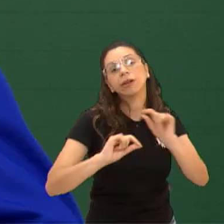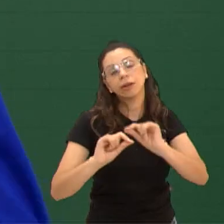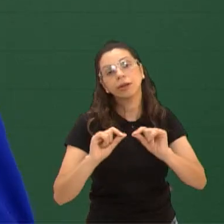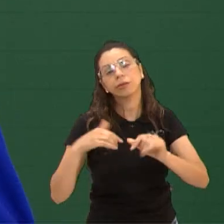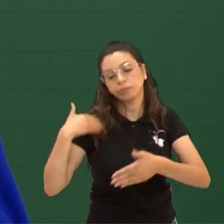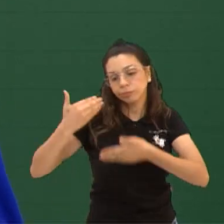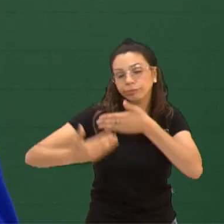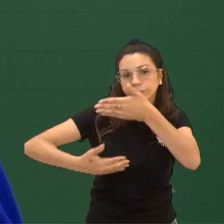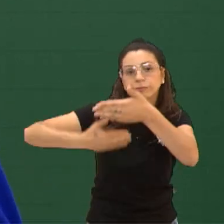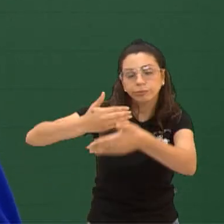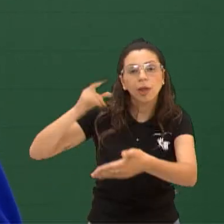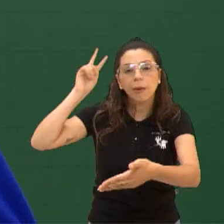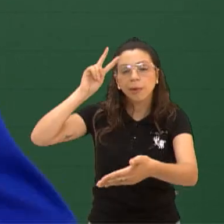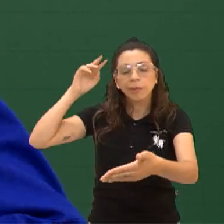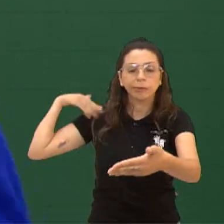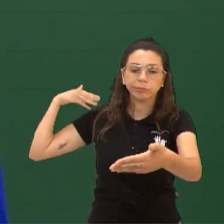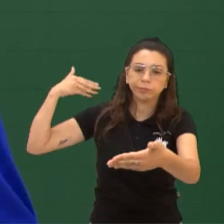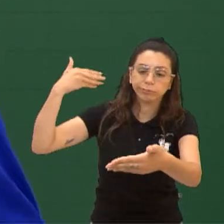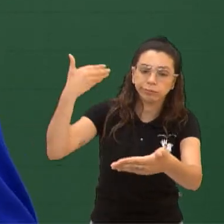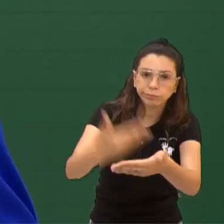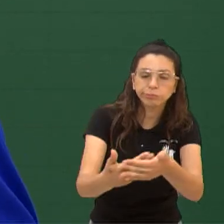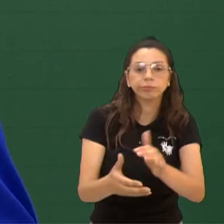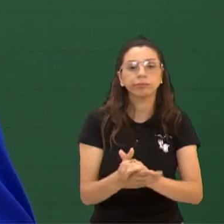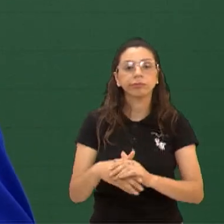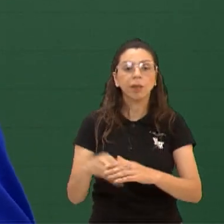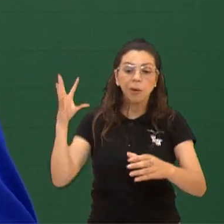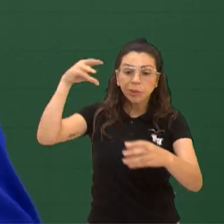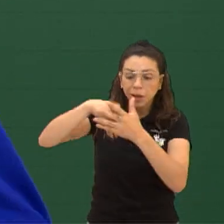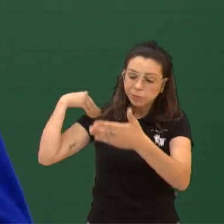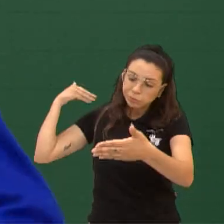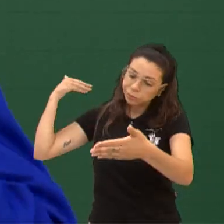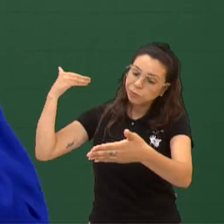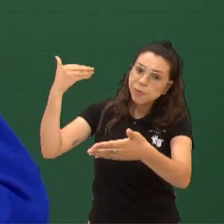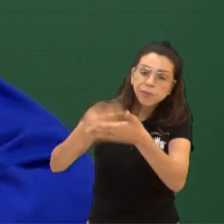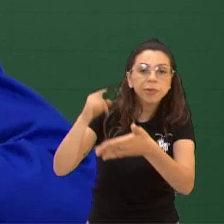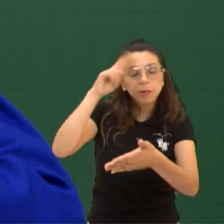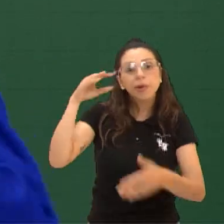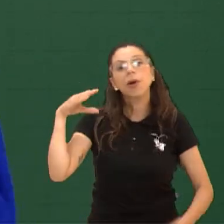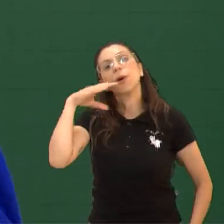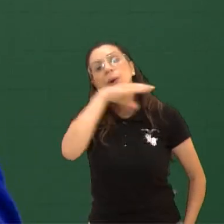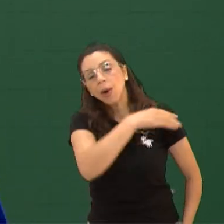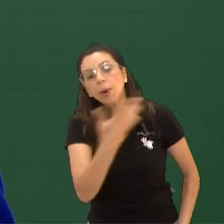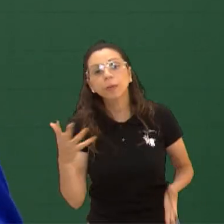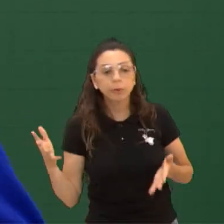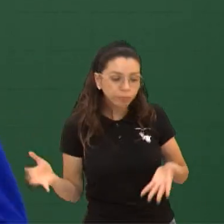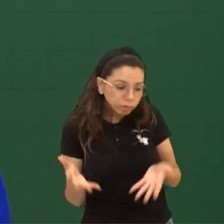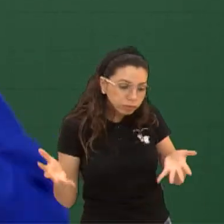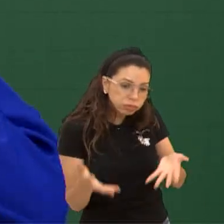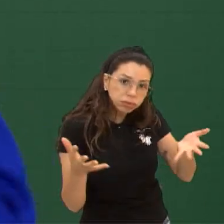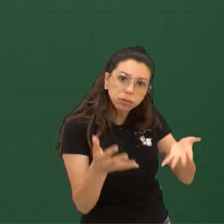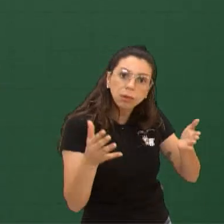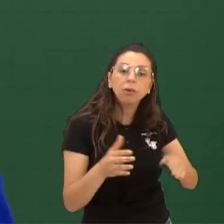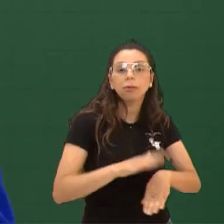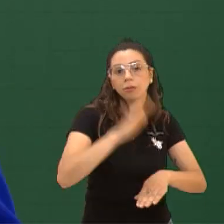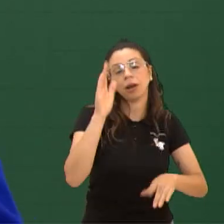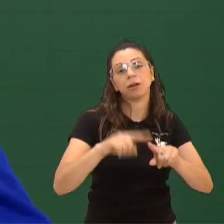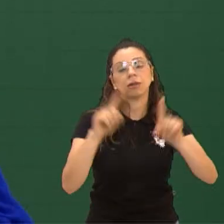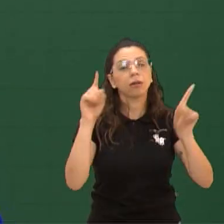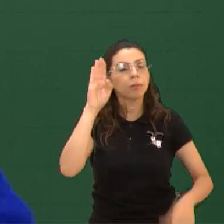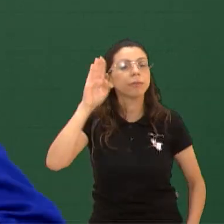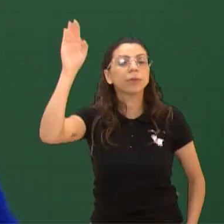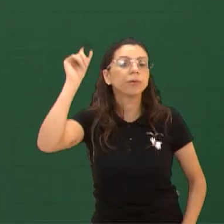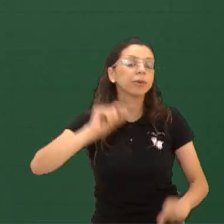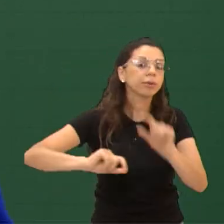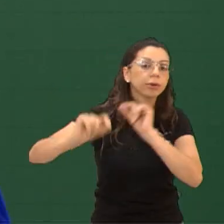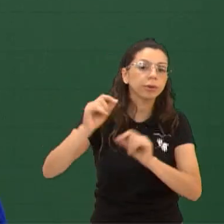processos históricos se relacionando. Dentro desses processos históricos, claro que alguns vão influenciar mais. Um dos que se destaca muito